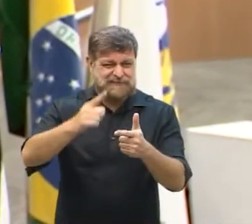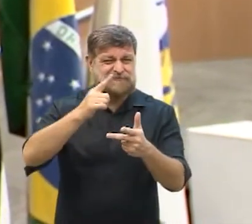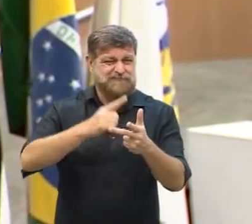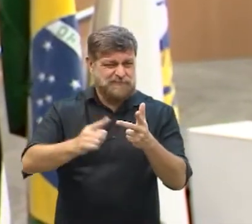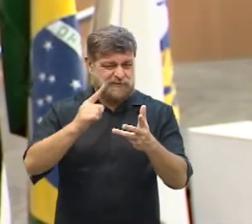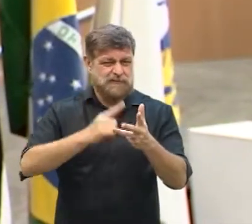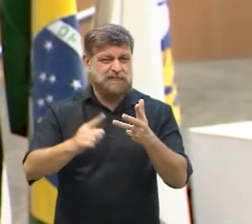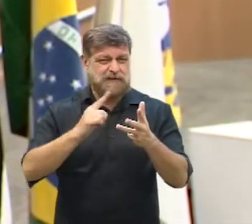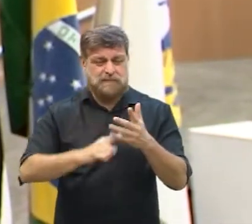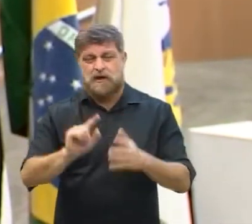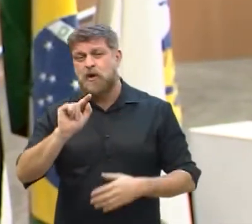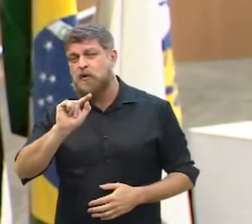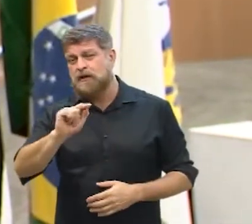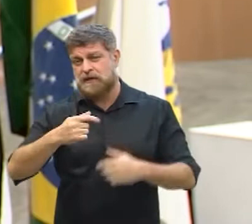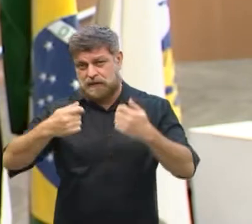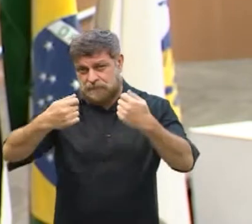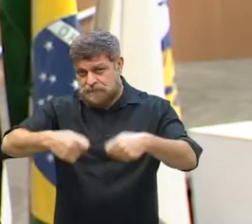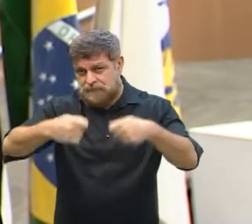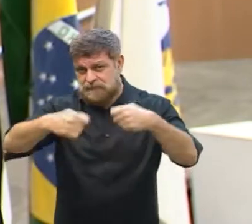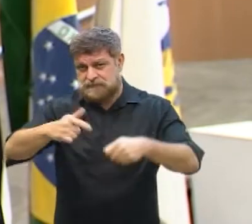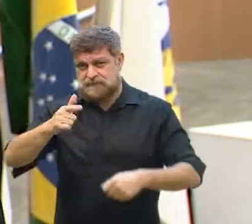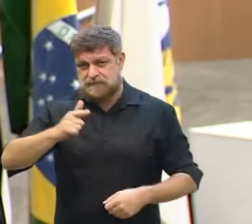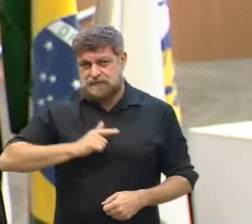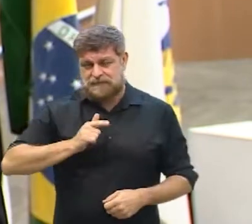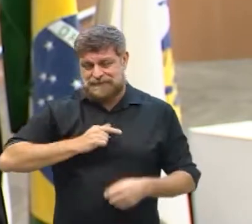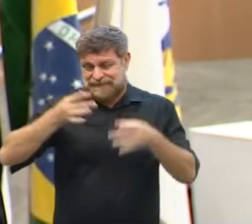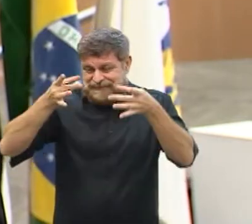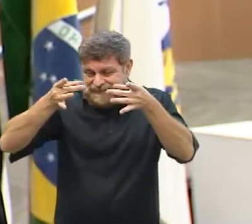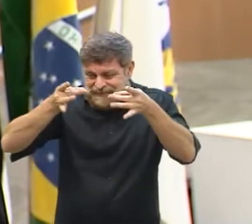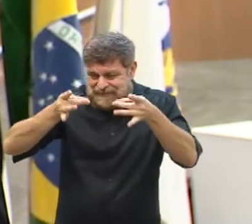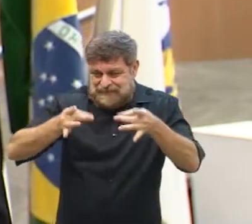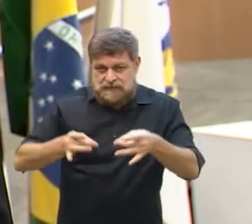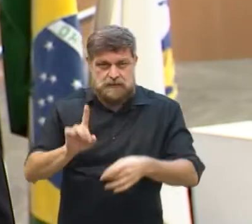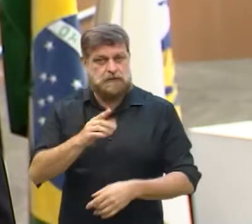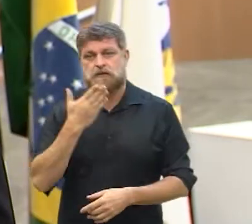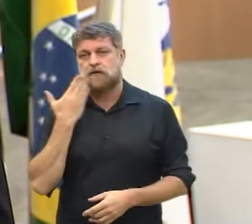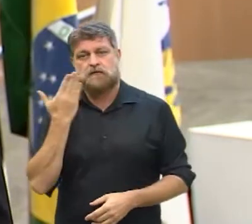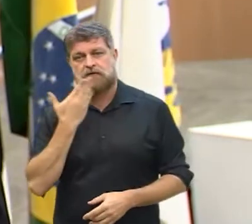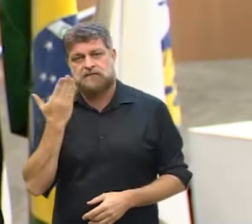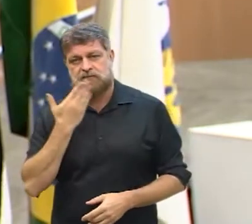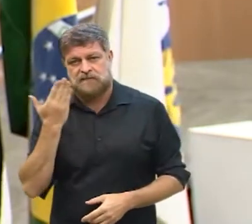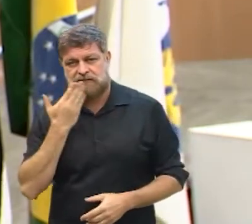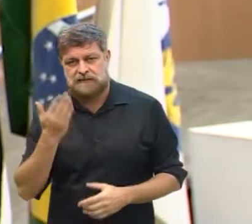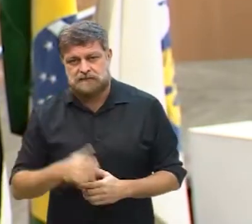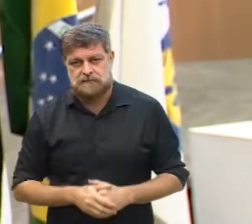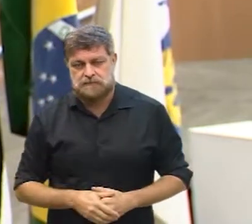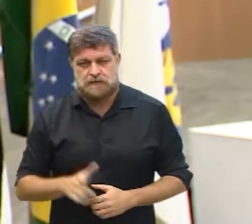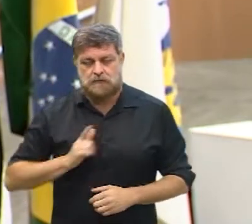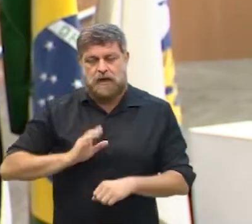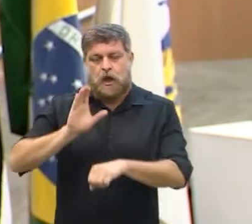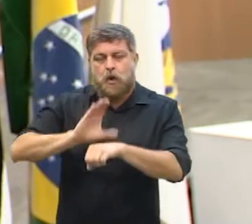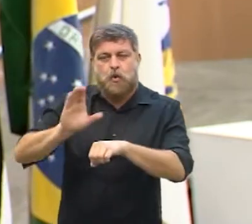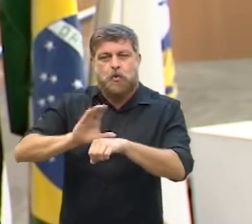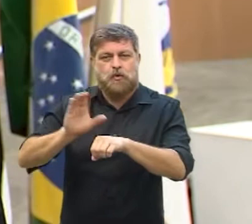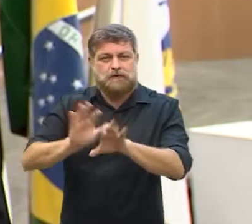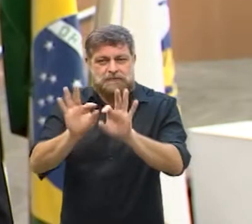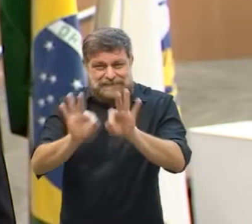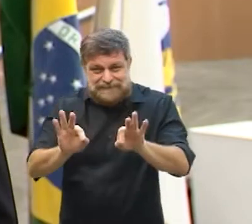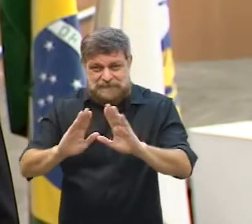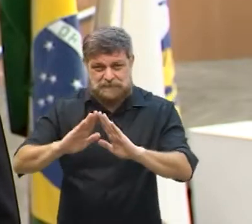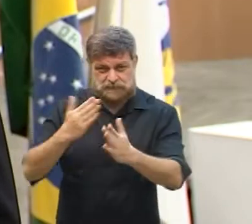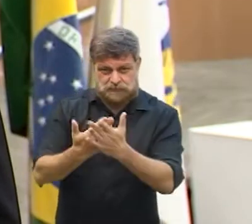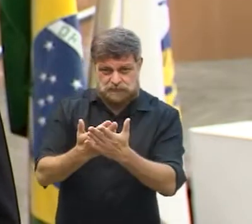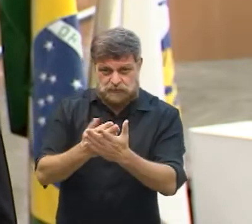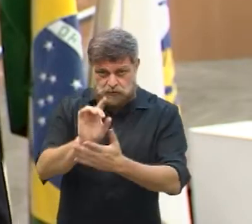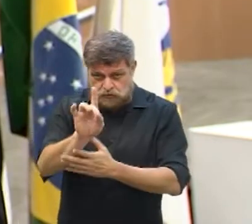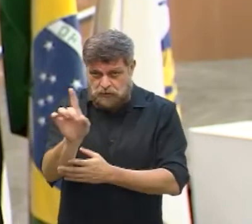situação que requer muitos pormenores, não é fácil. Não há uma capacitação nas